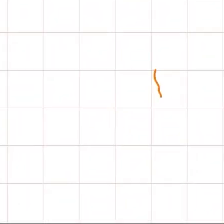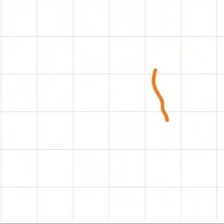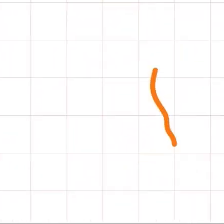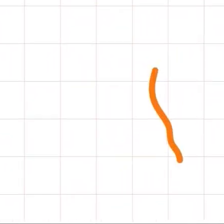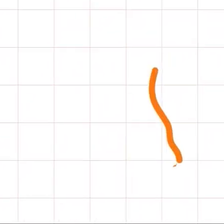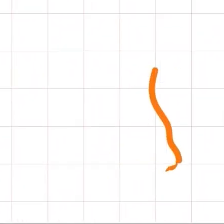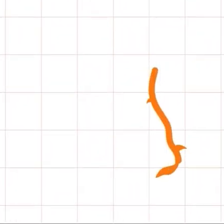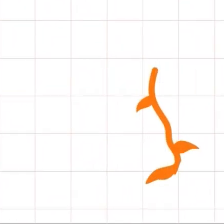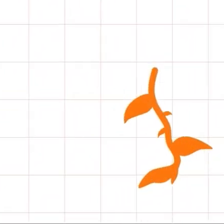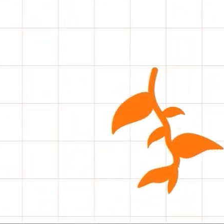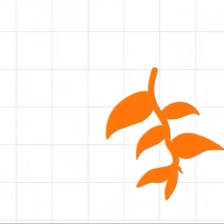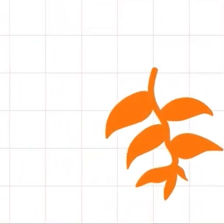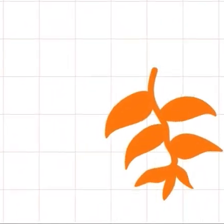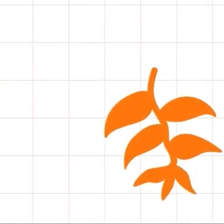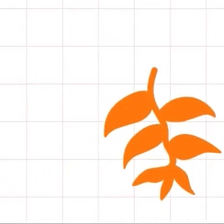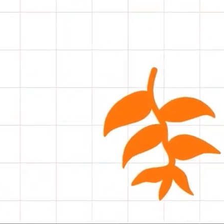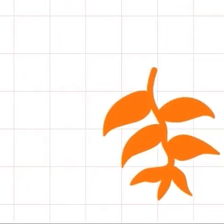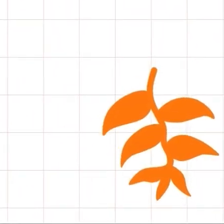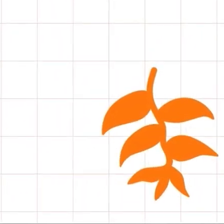Música